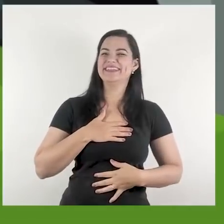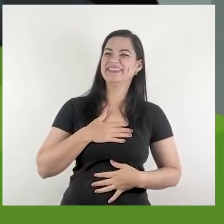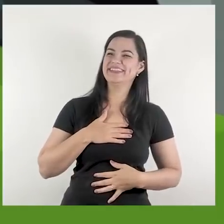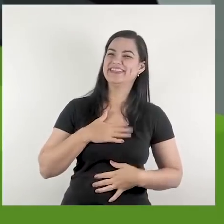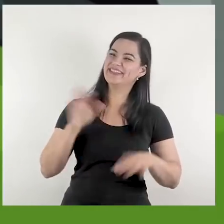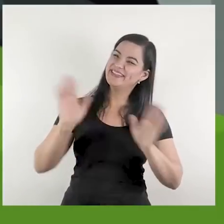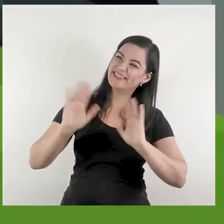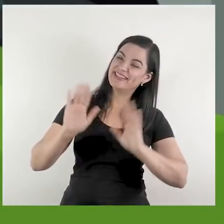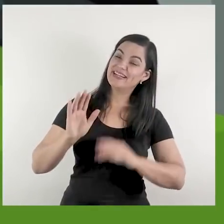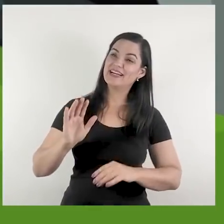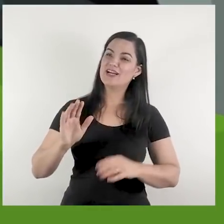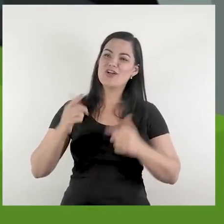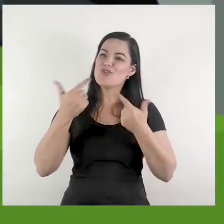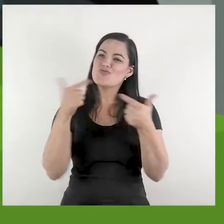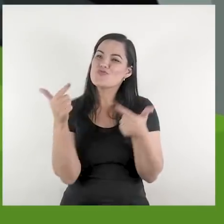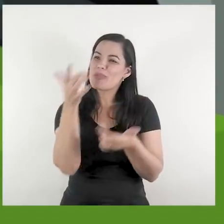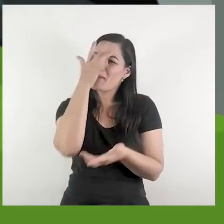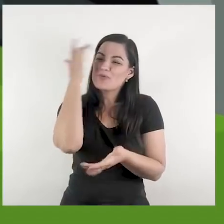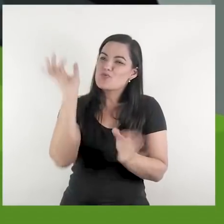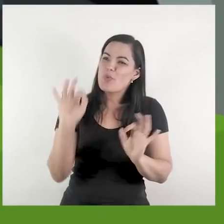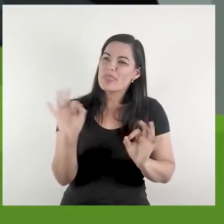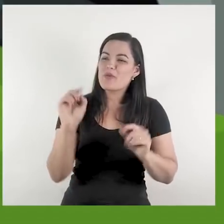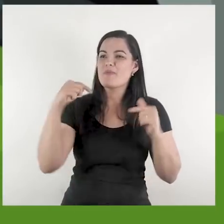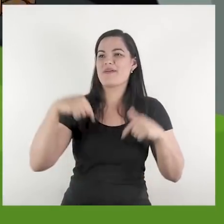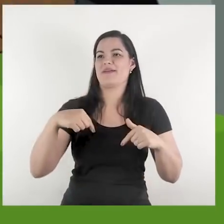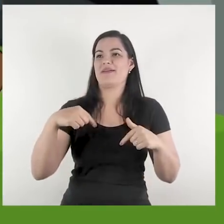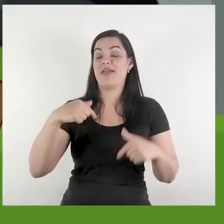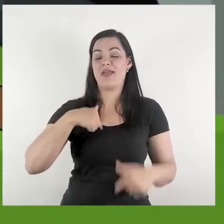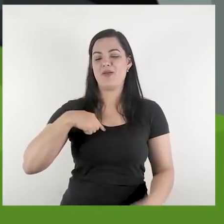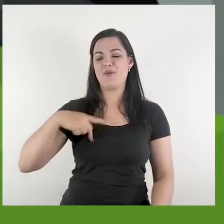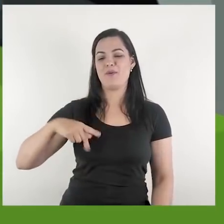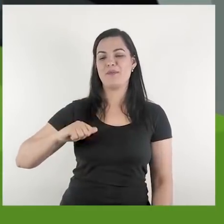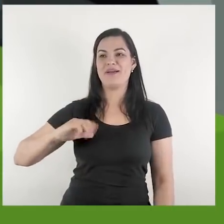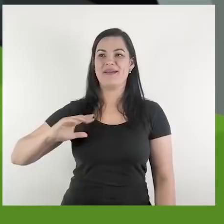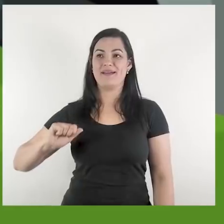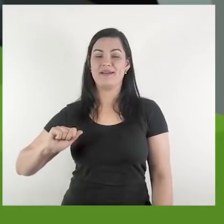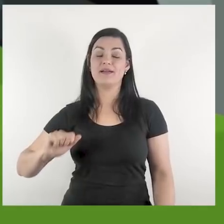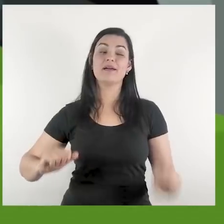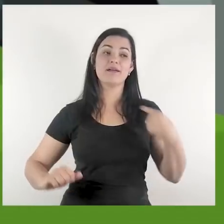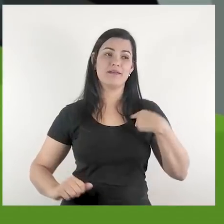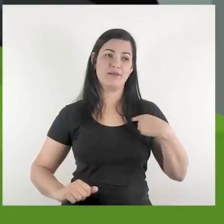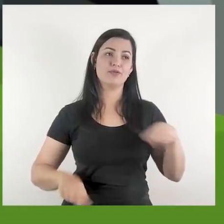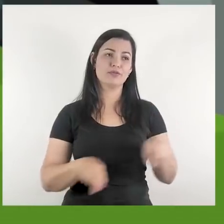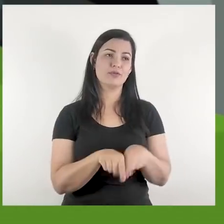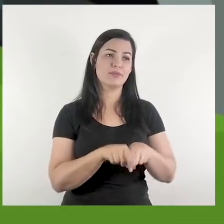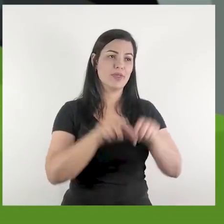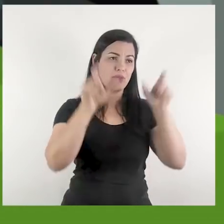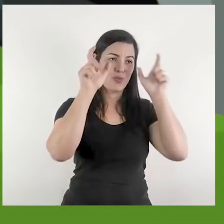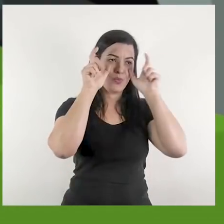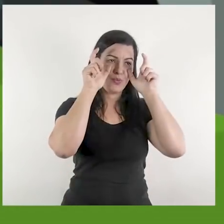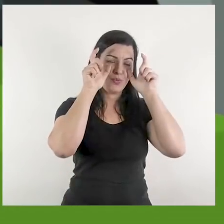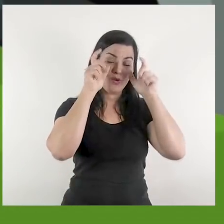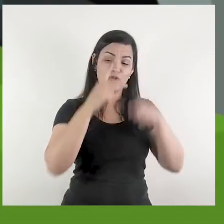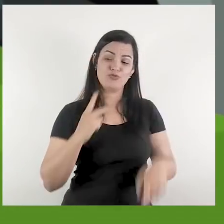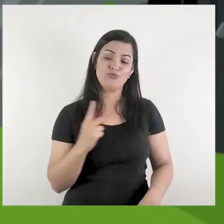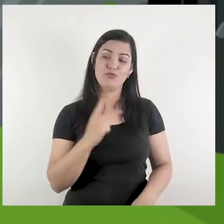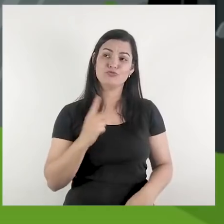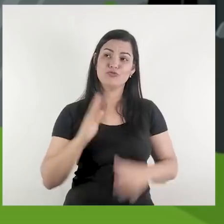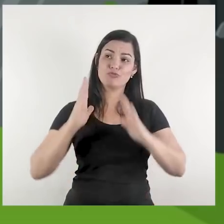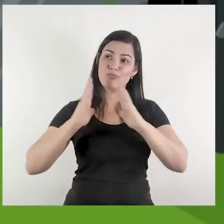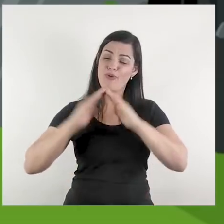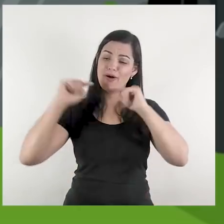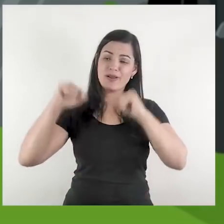Não tem mais ninguém aqui fora eu, a Paca. E eu, a Coruja. Nós somos os únicos moradores desta